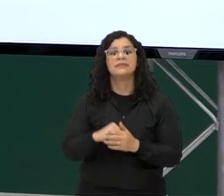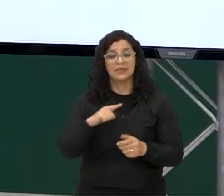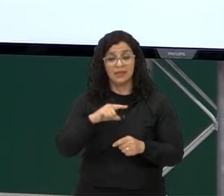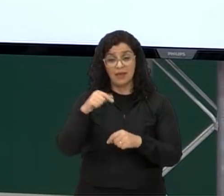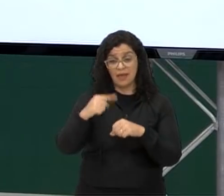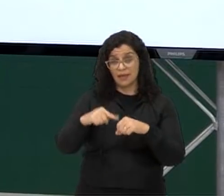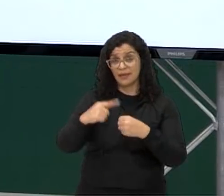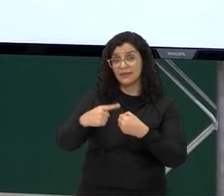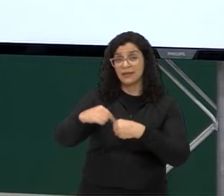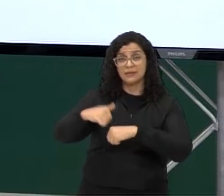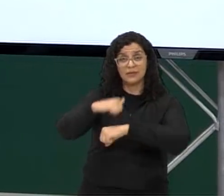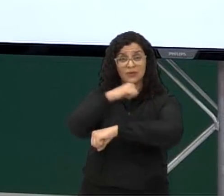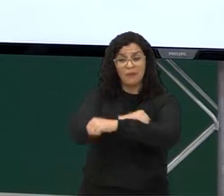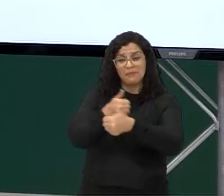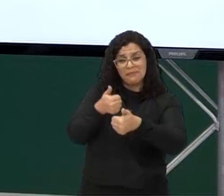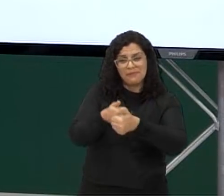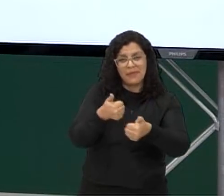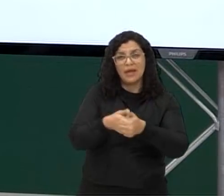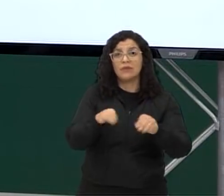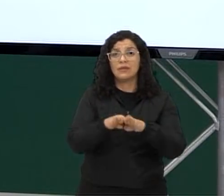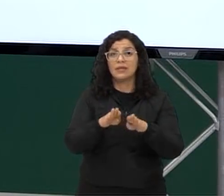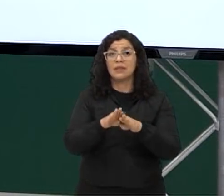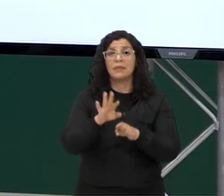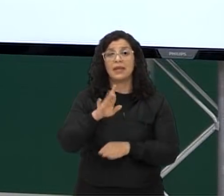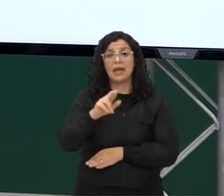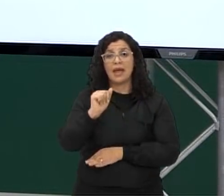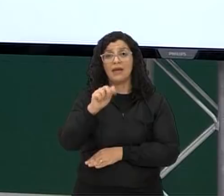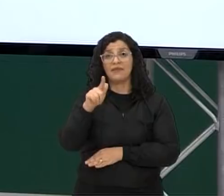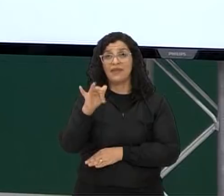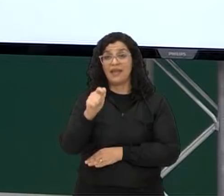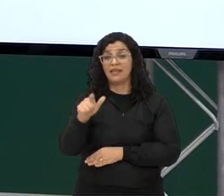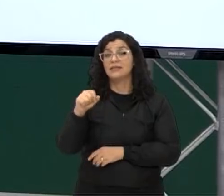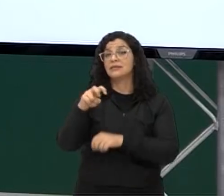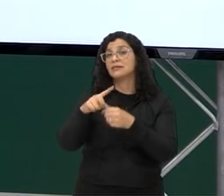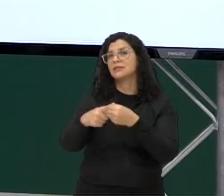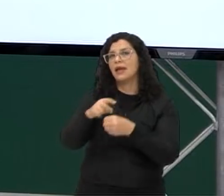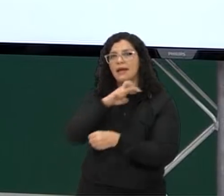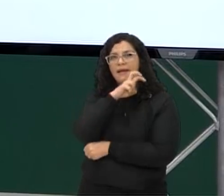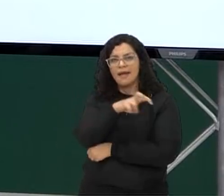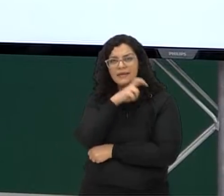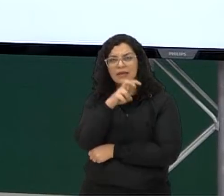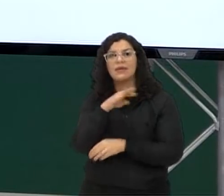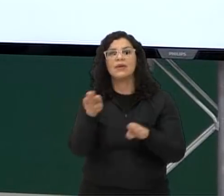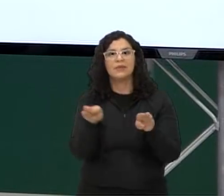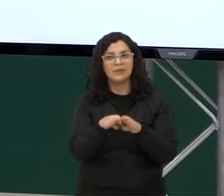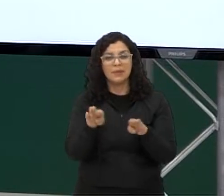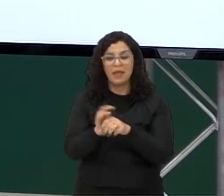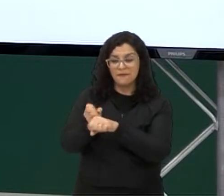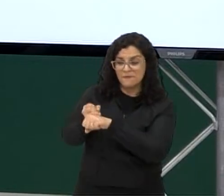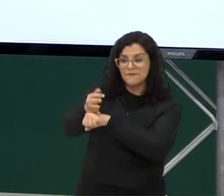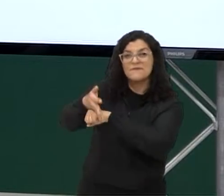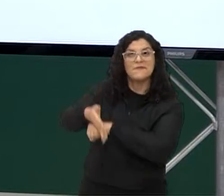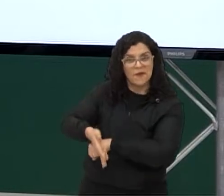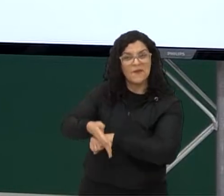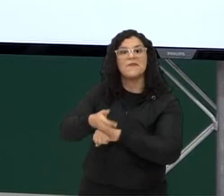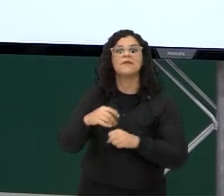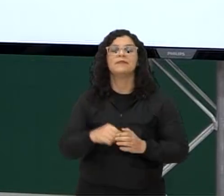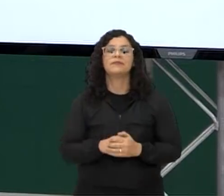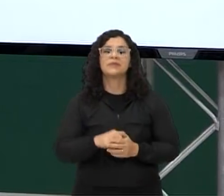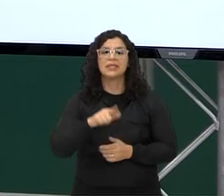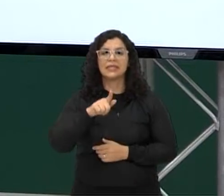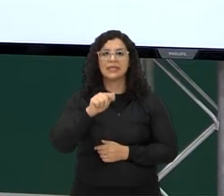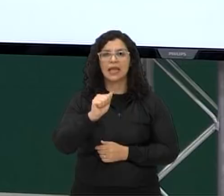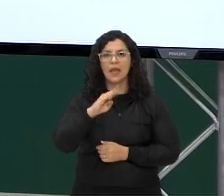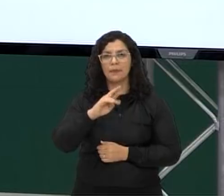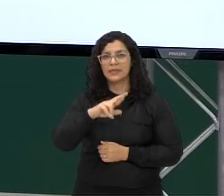aqui de São José dos Pinhais, pertinho, a Rafaela Heloise Andriguete, de Cascavel, o pessoal lá da fronteira também de Foz do Iguaçu, o Gabriel,